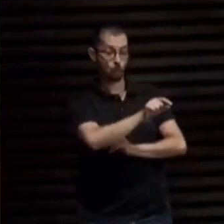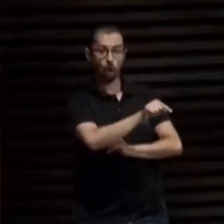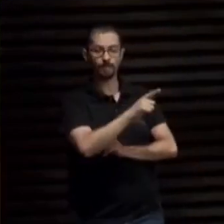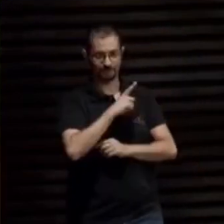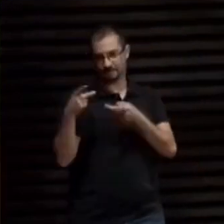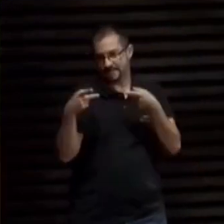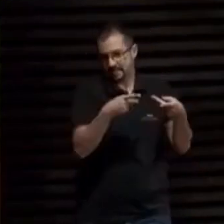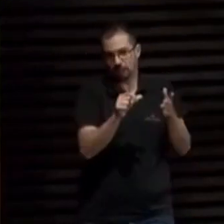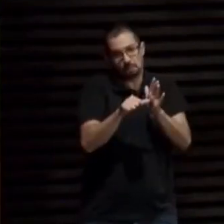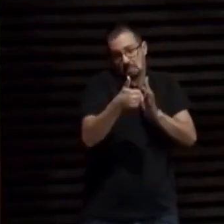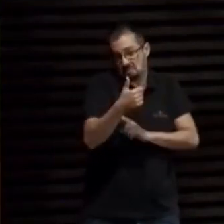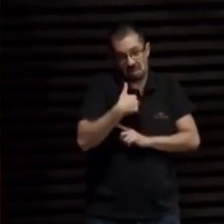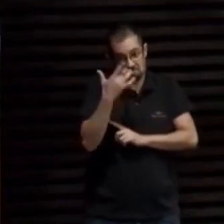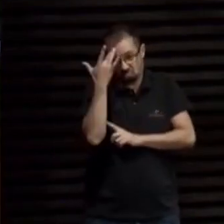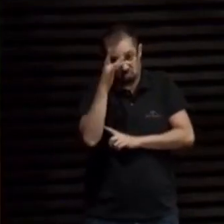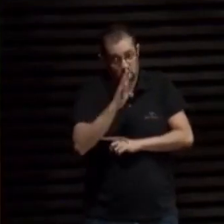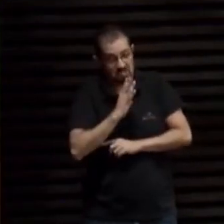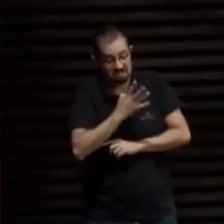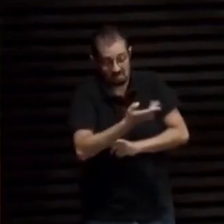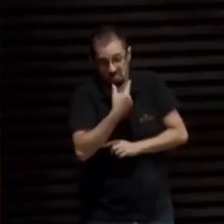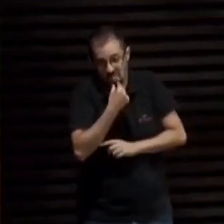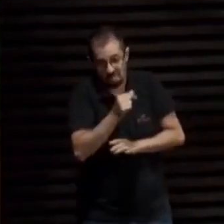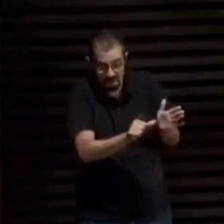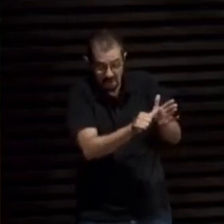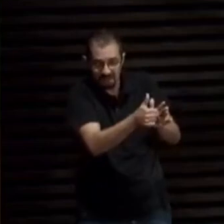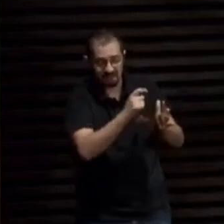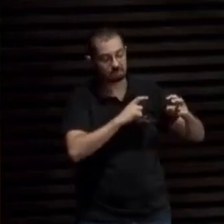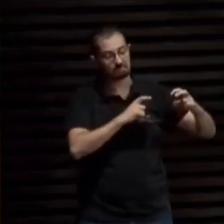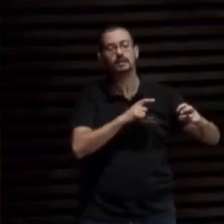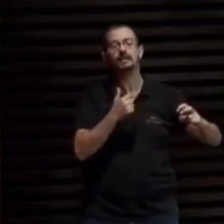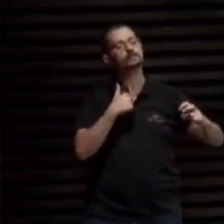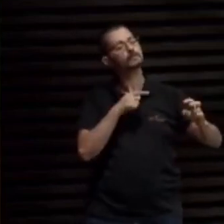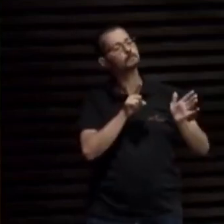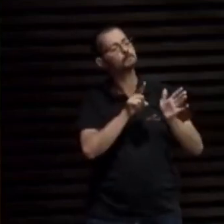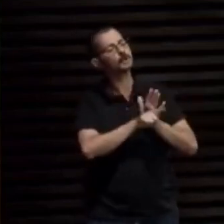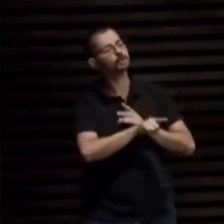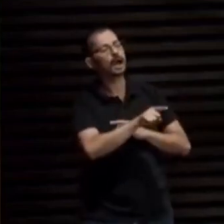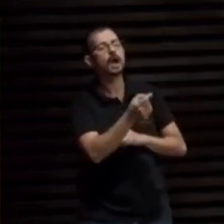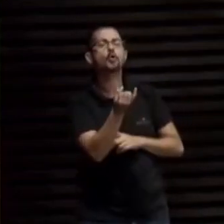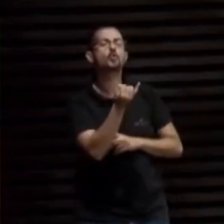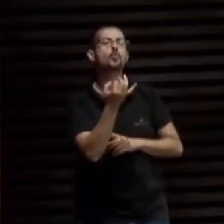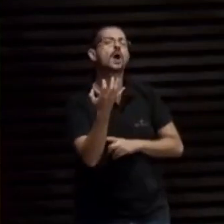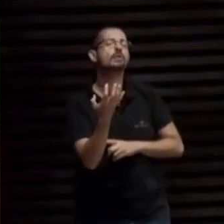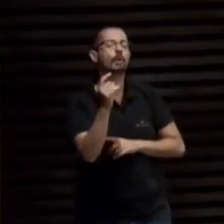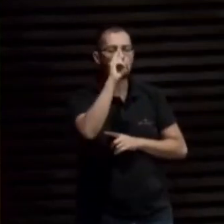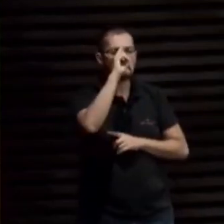era o visitante, ele estava recebendo ali, e disse assim: quantos são os